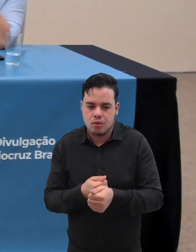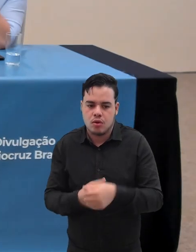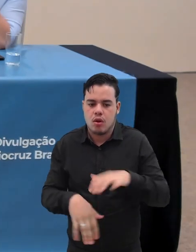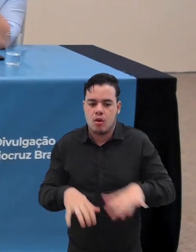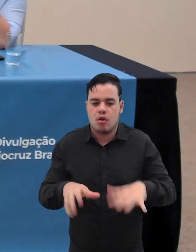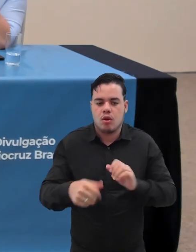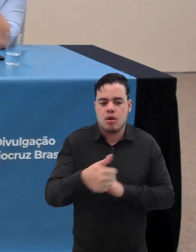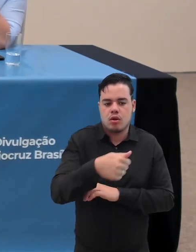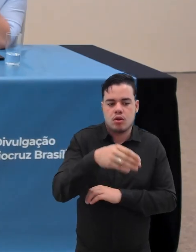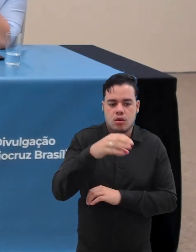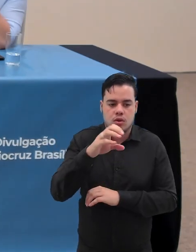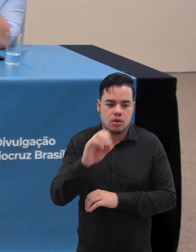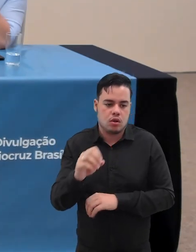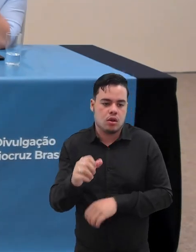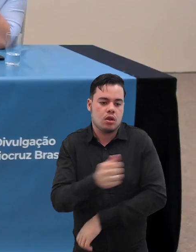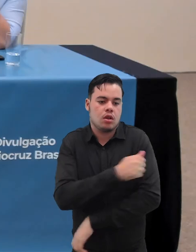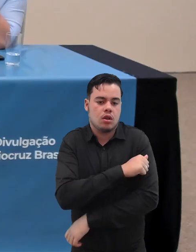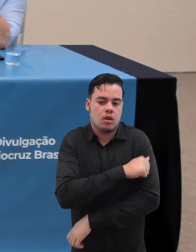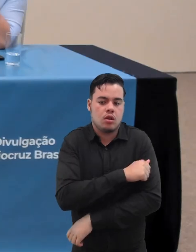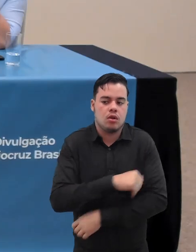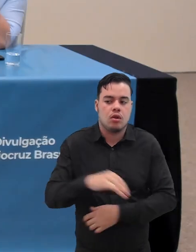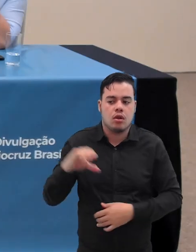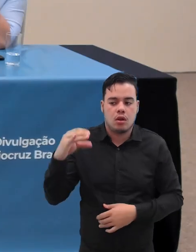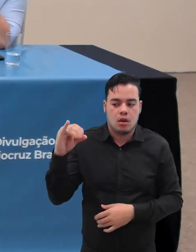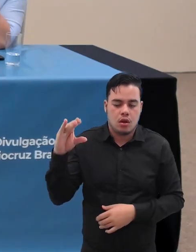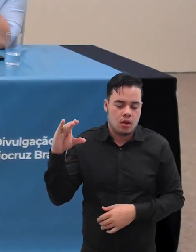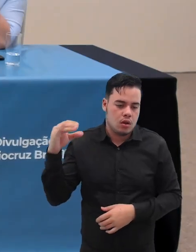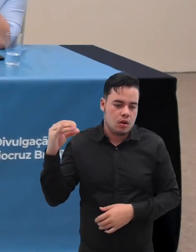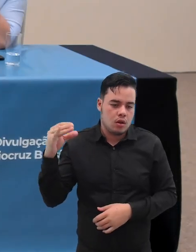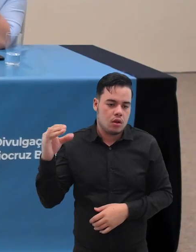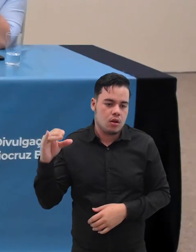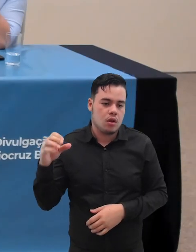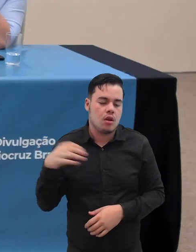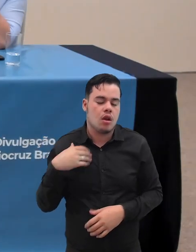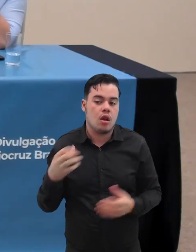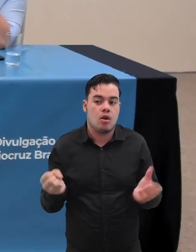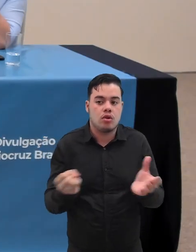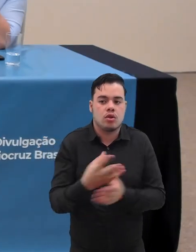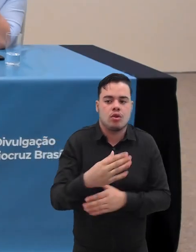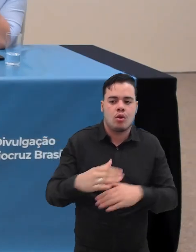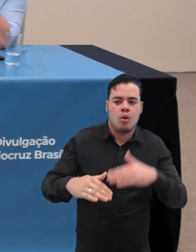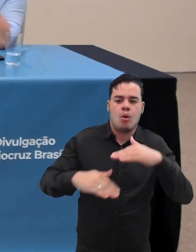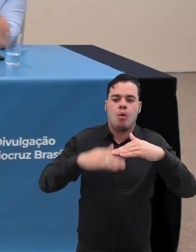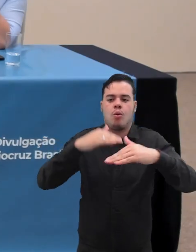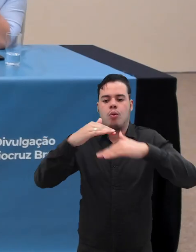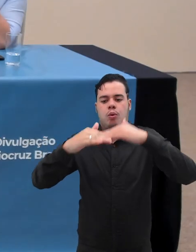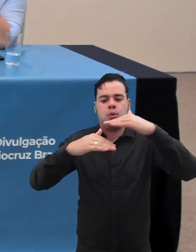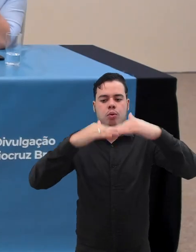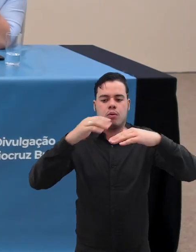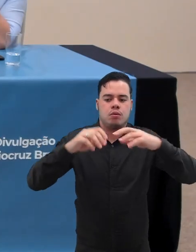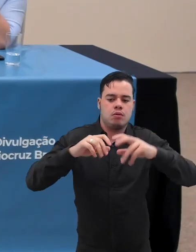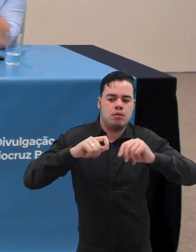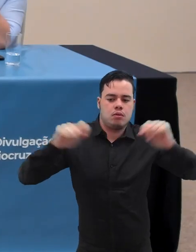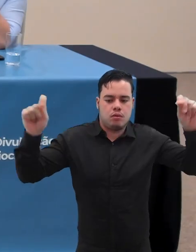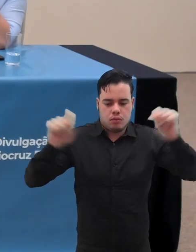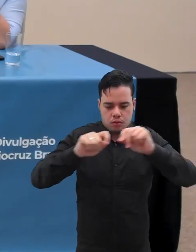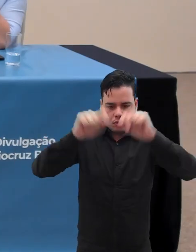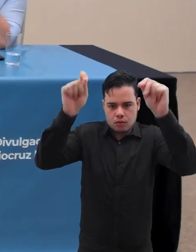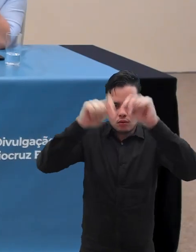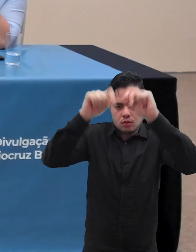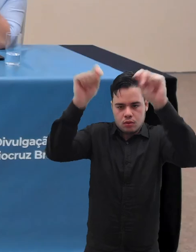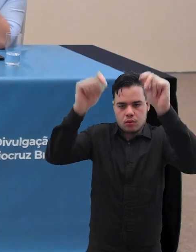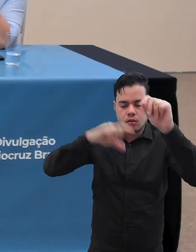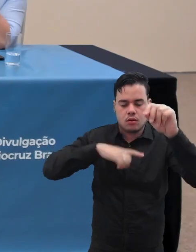estudantes de iniciação científica. Então, a gente criou aí uma estrutura para justamente a gente ter um acompanhamento